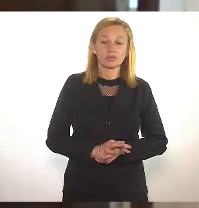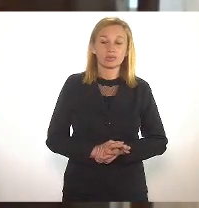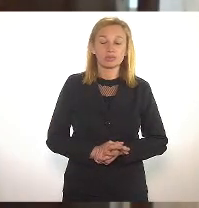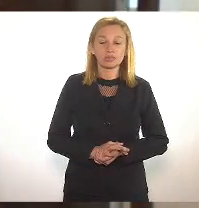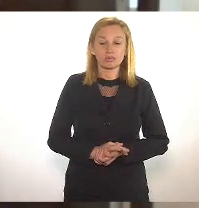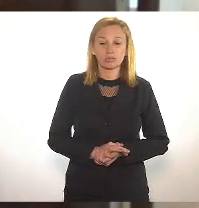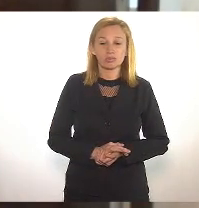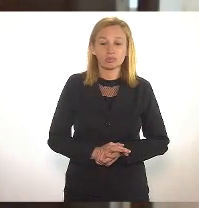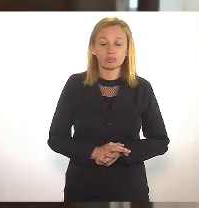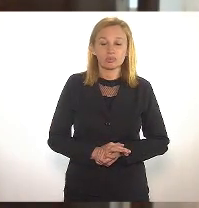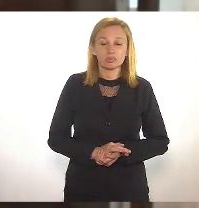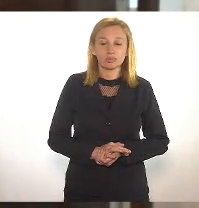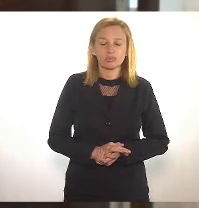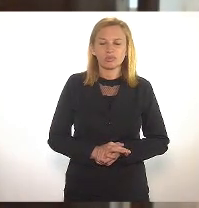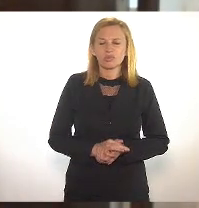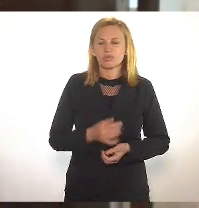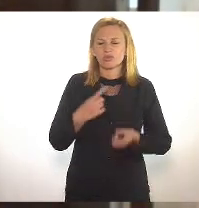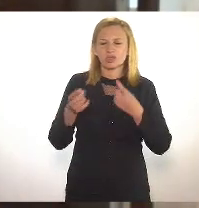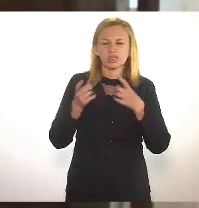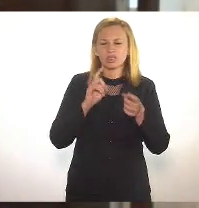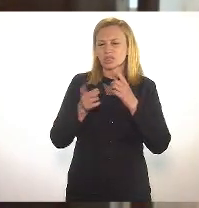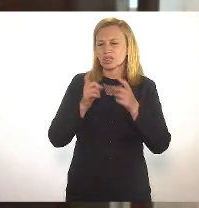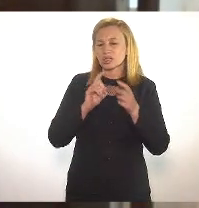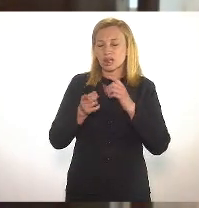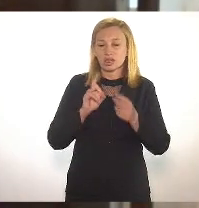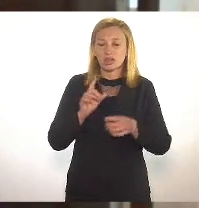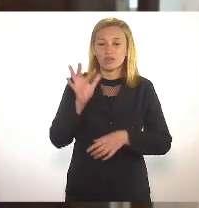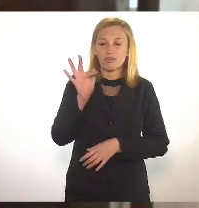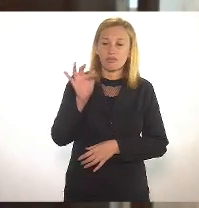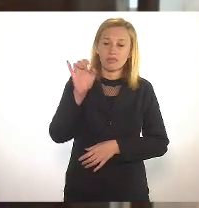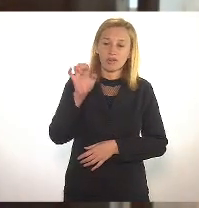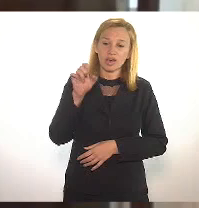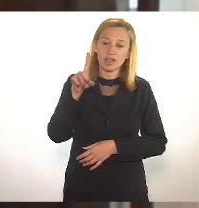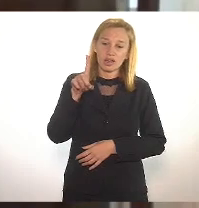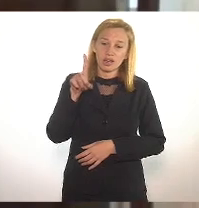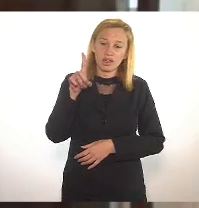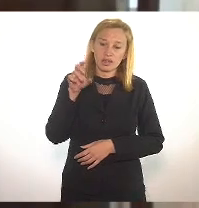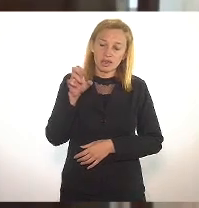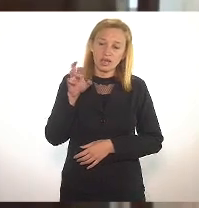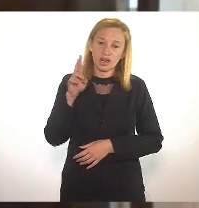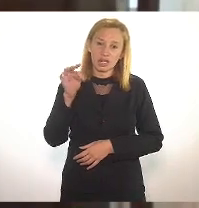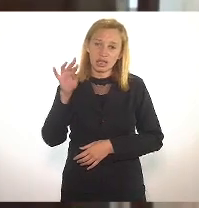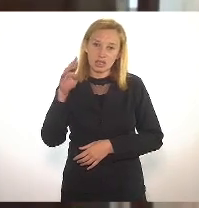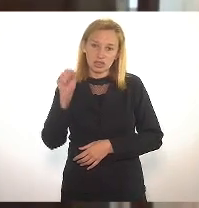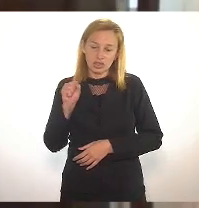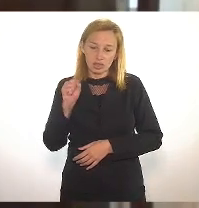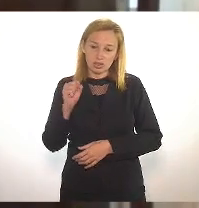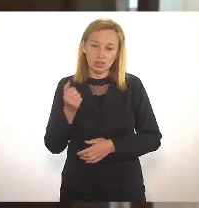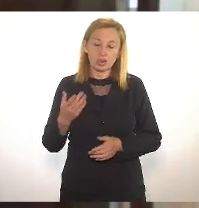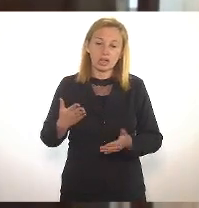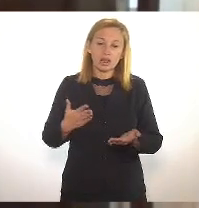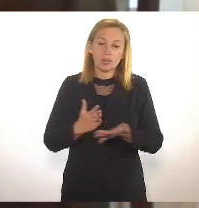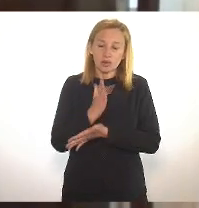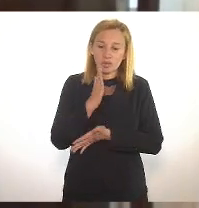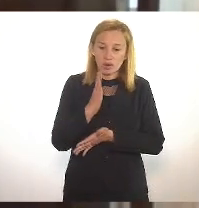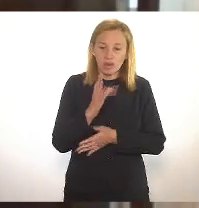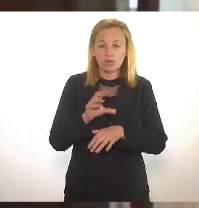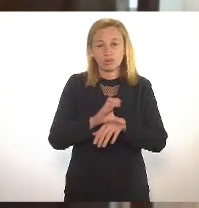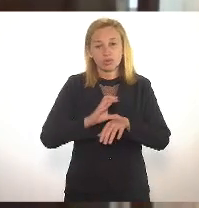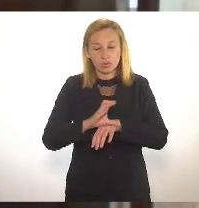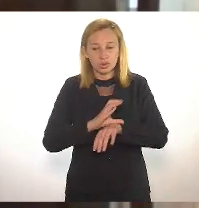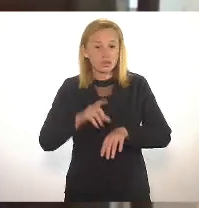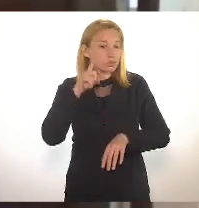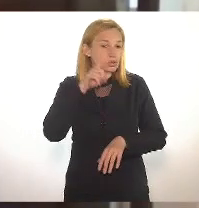que traz todos os discursos dos federalistas quando quiseram aprovar a Constituição americana